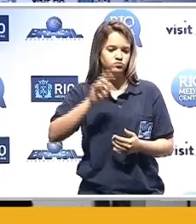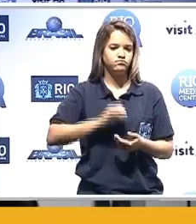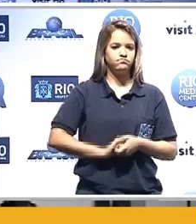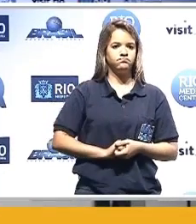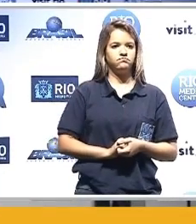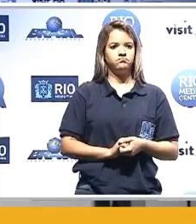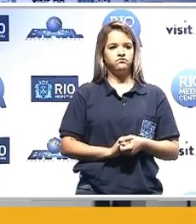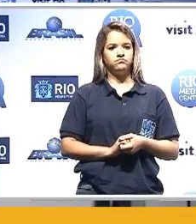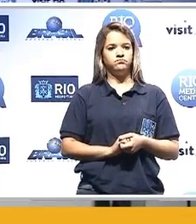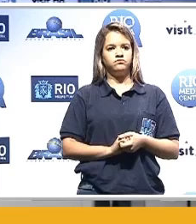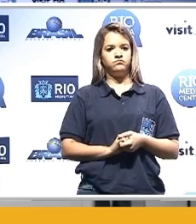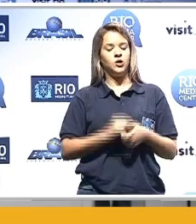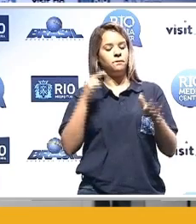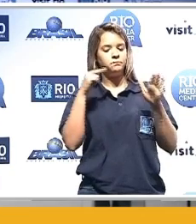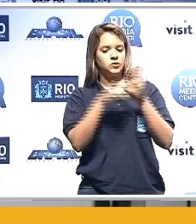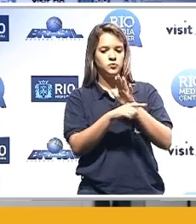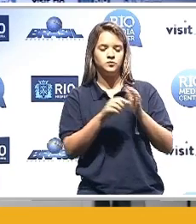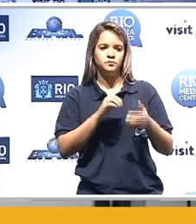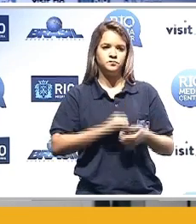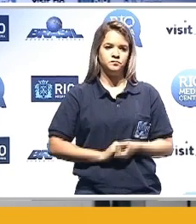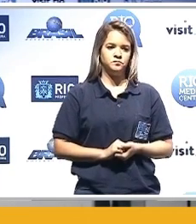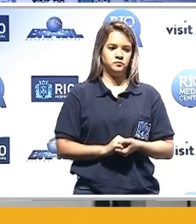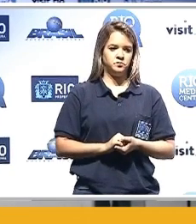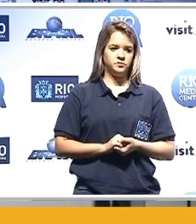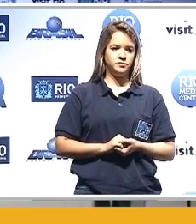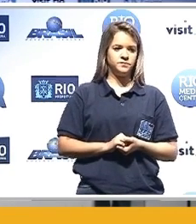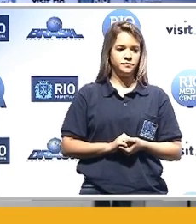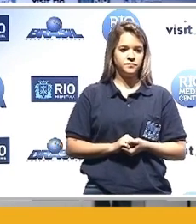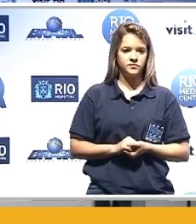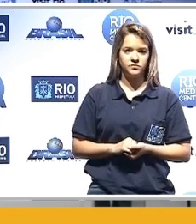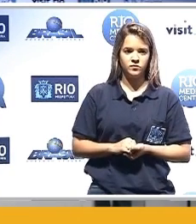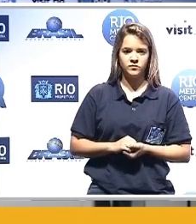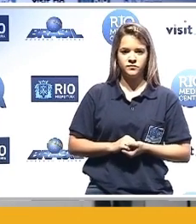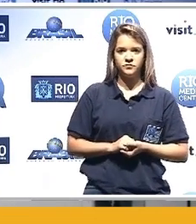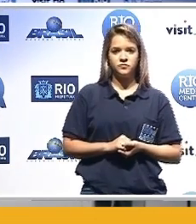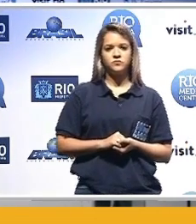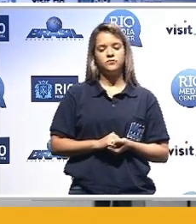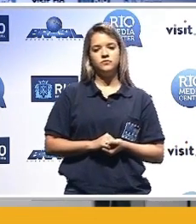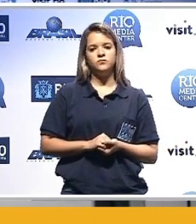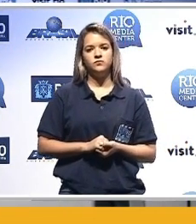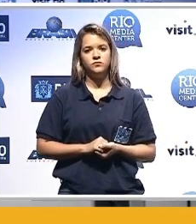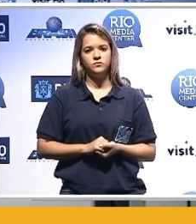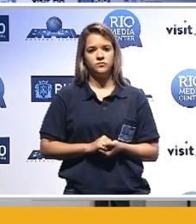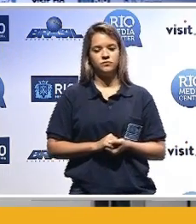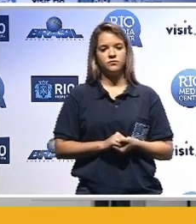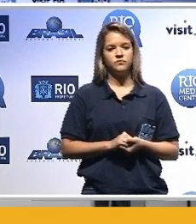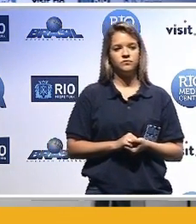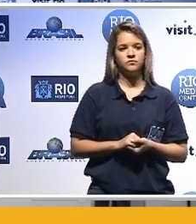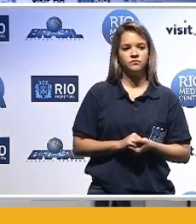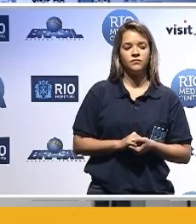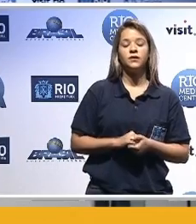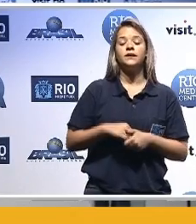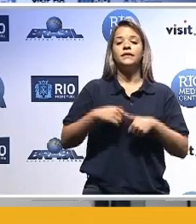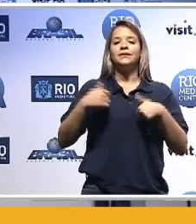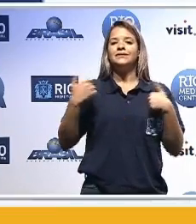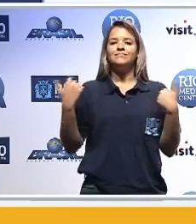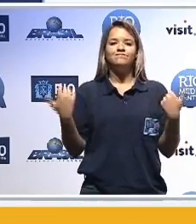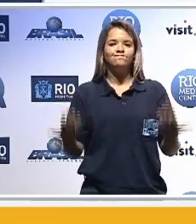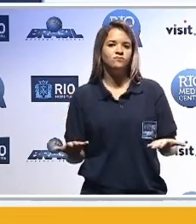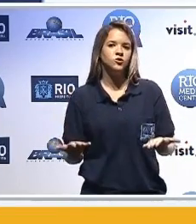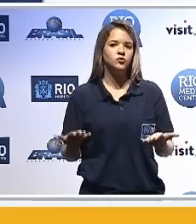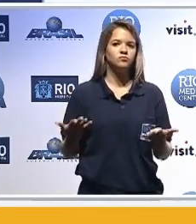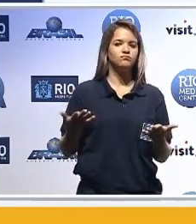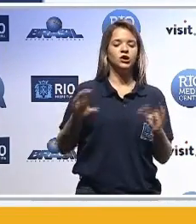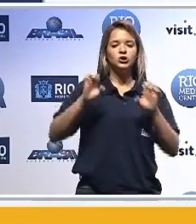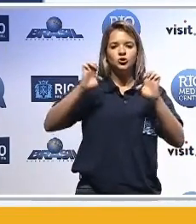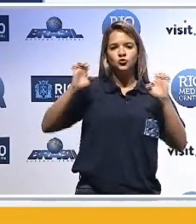Ministro. Bom, a questão da infraestrutura que a